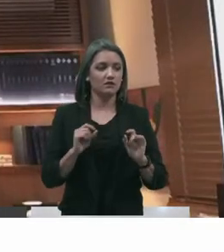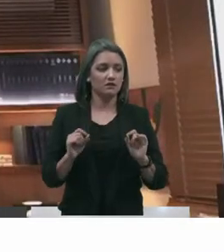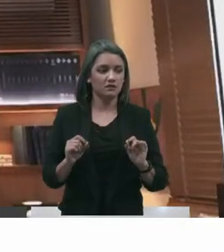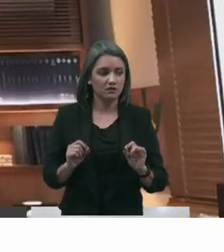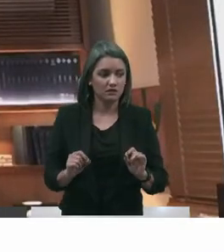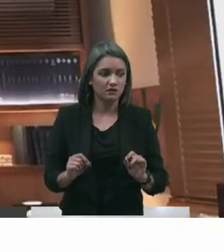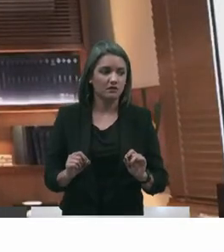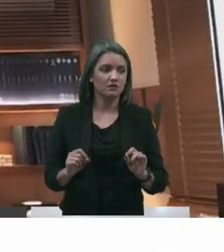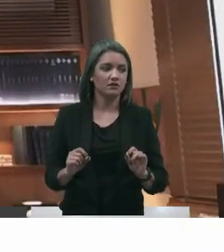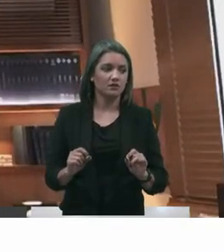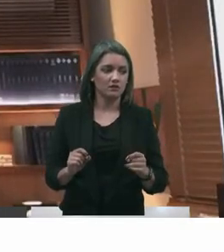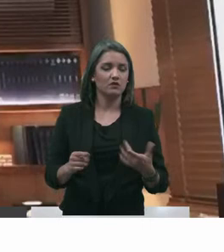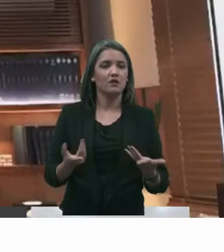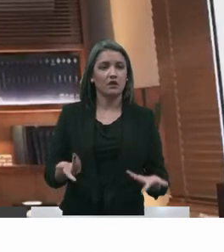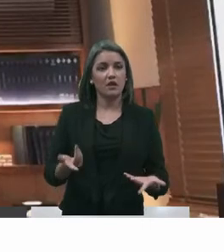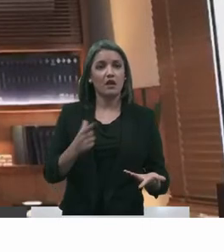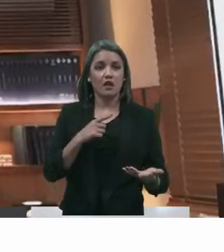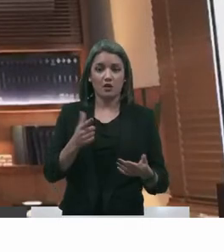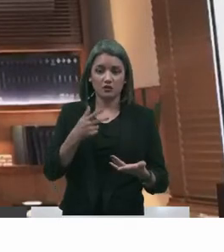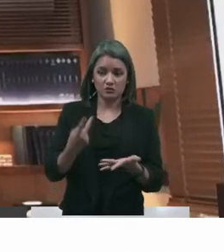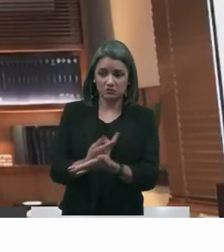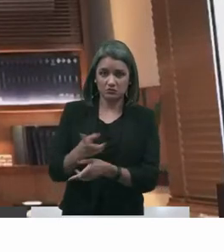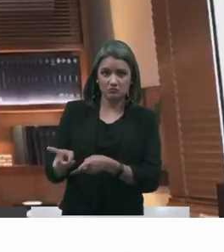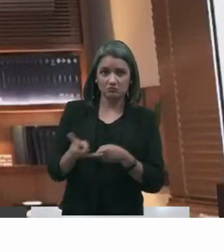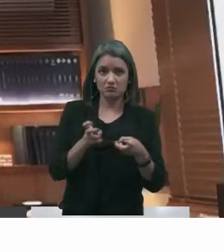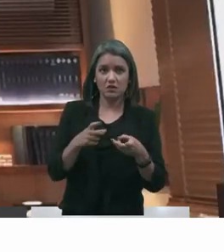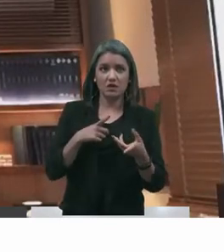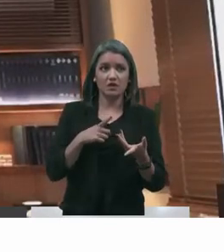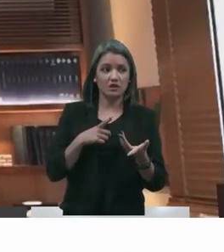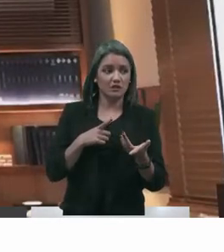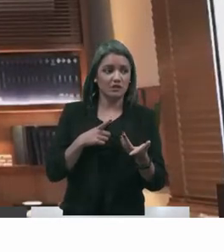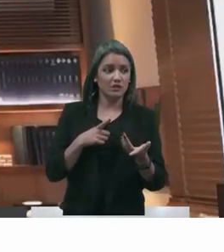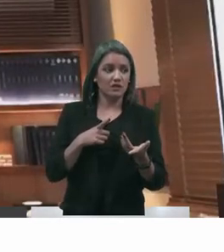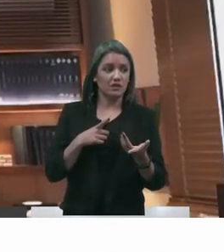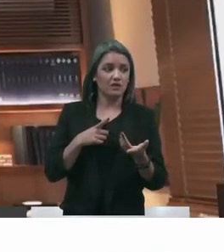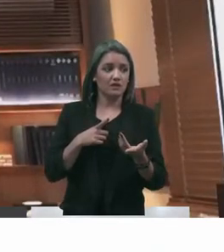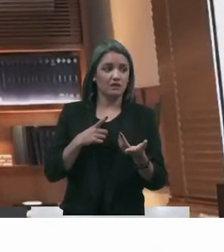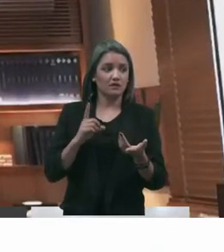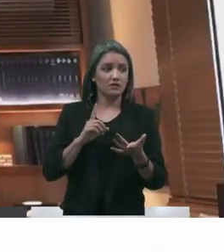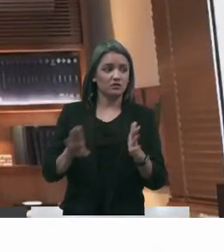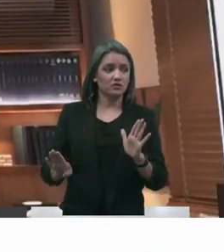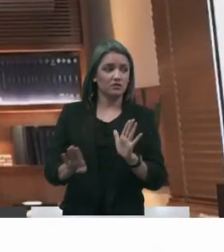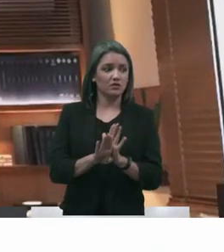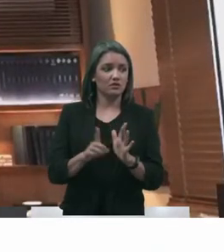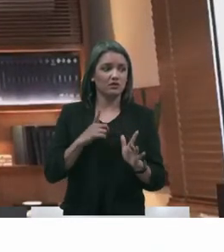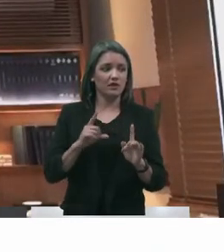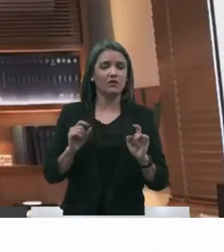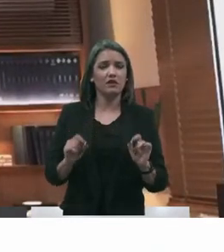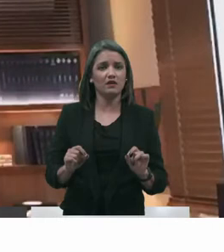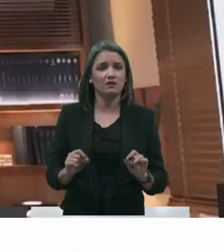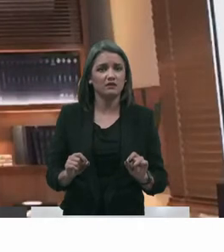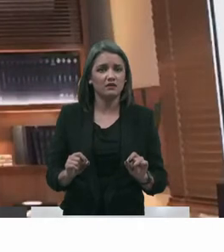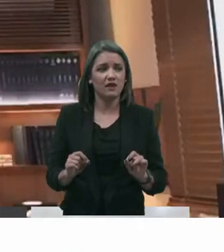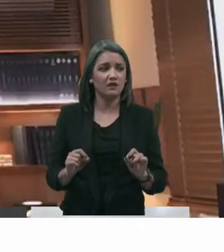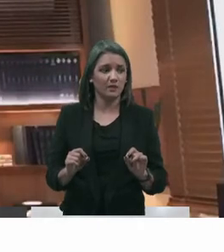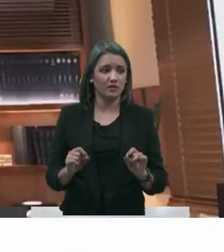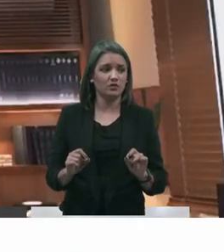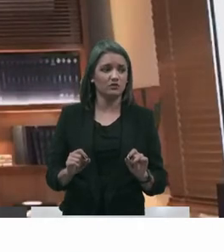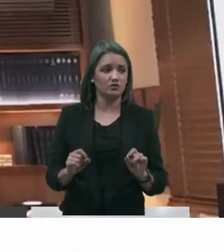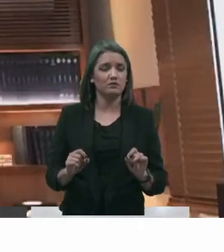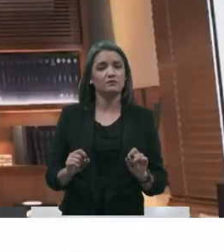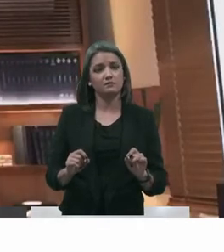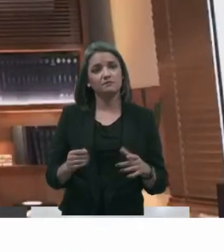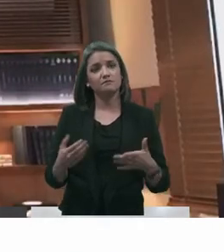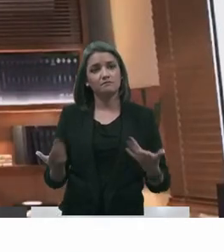é extraviada, ela não chega ao seu local de destino. E há depoimento nos autos de testemunha com servidor